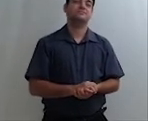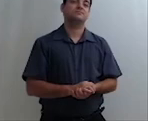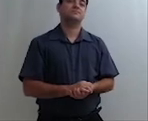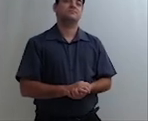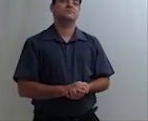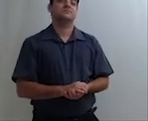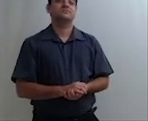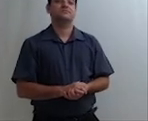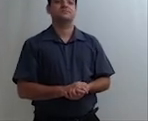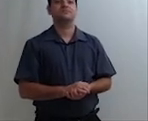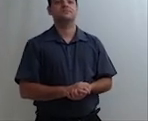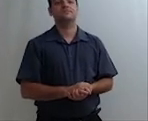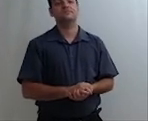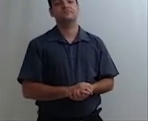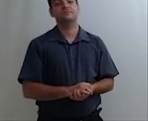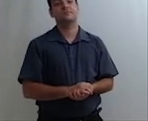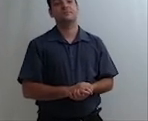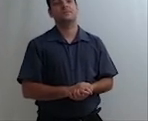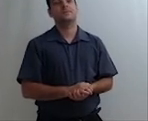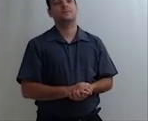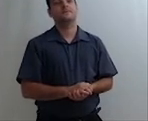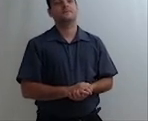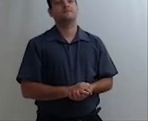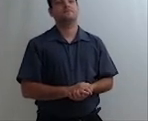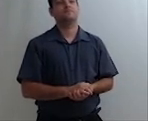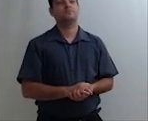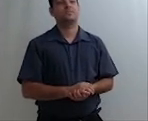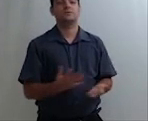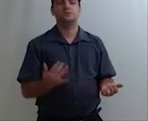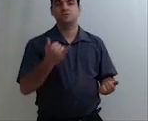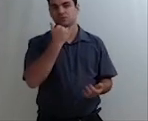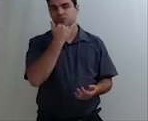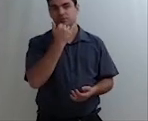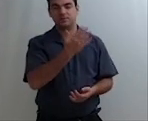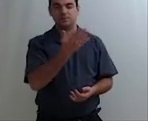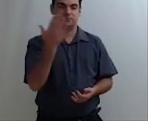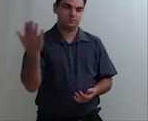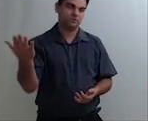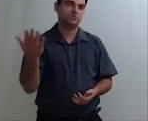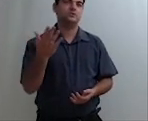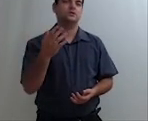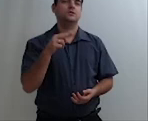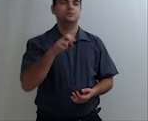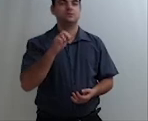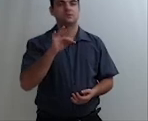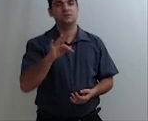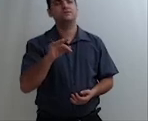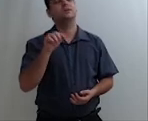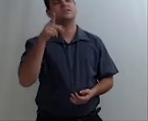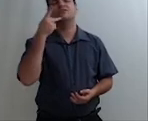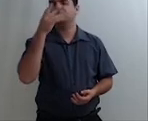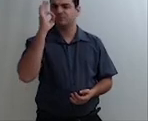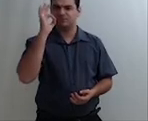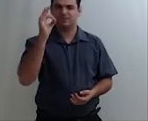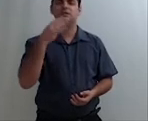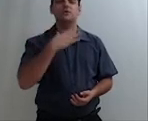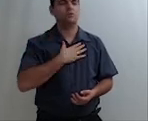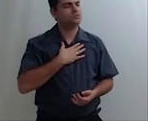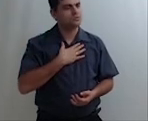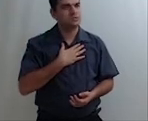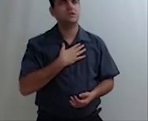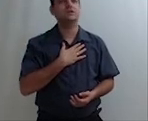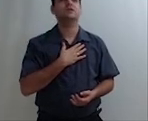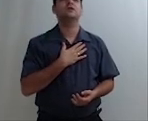eu peço vend V asações do ministro nef que são relevantes e e acho que devem ser